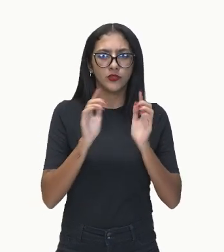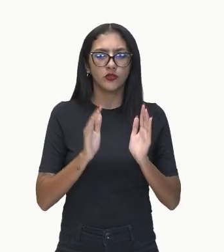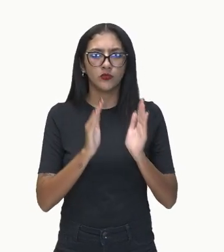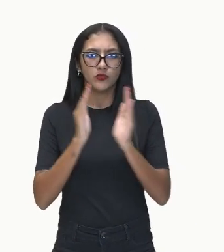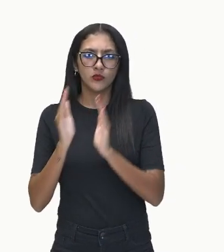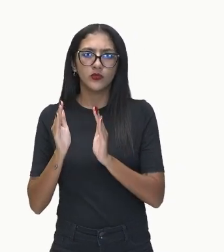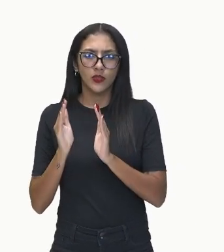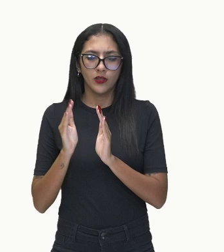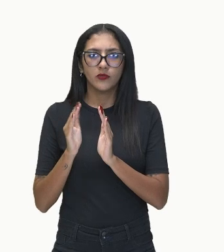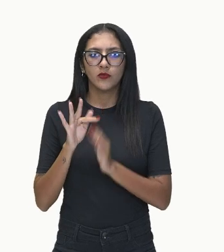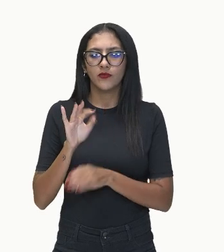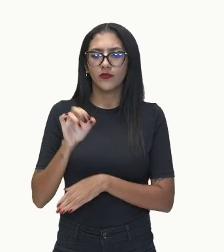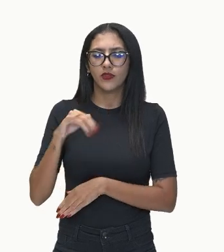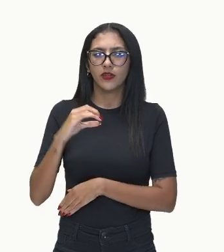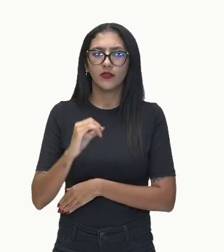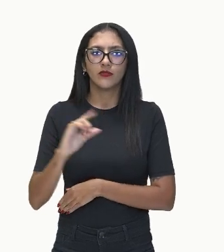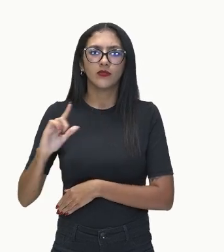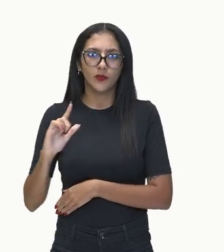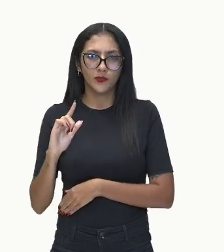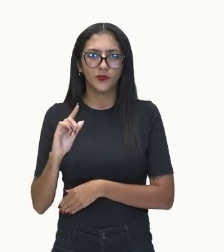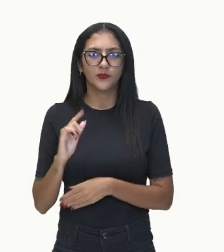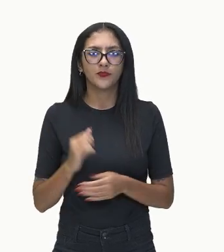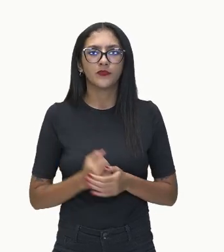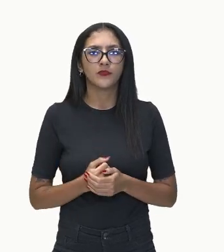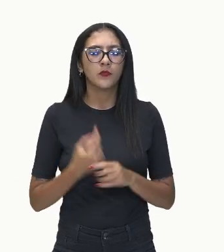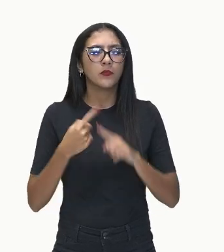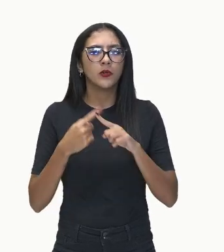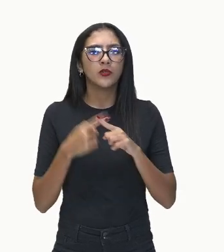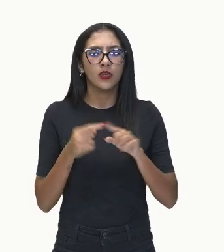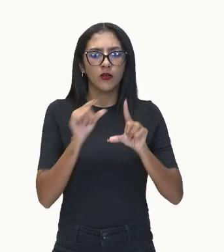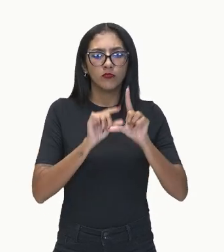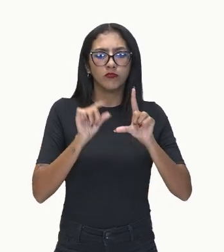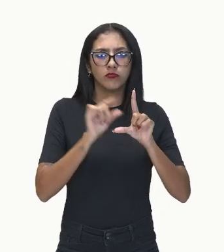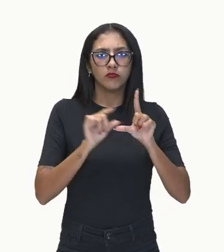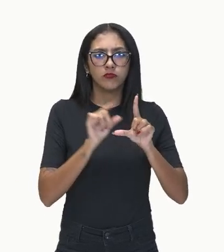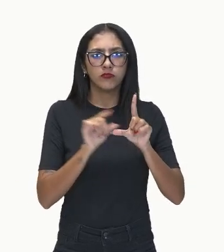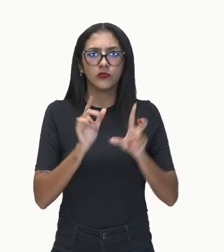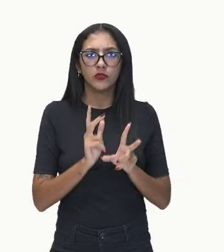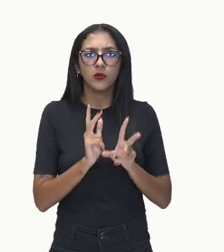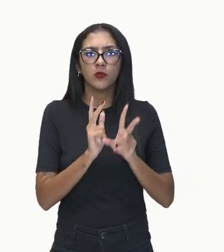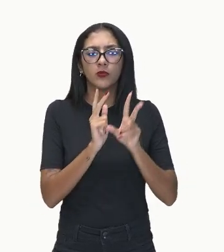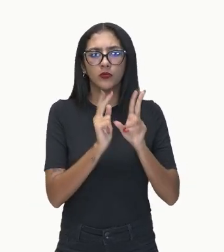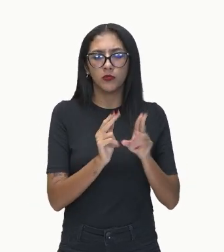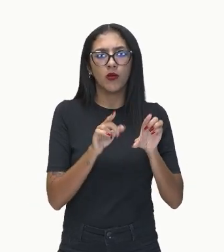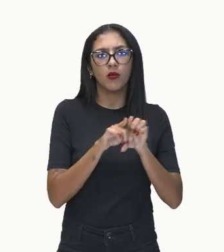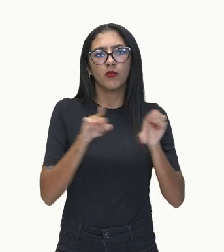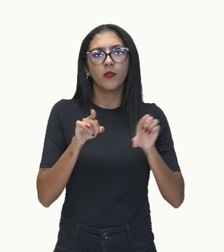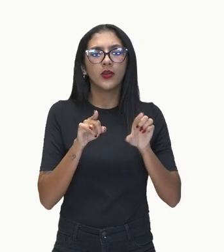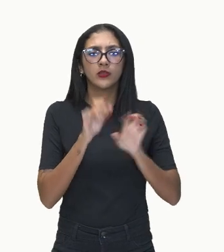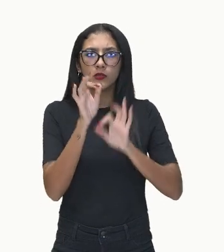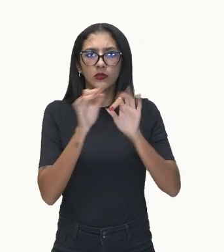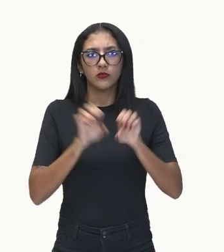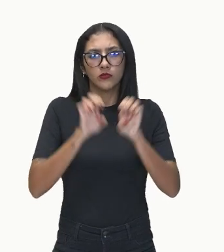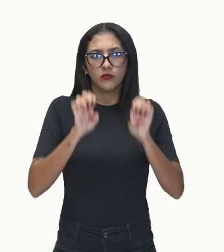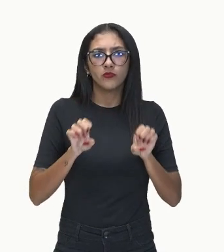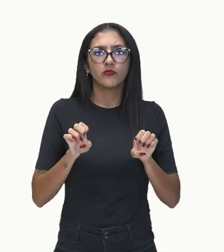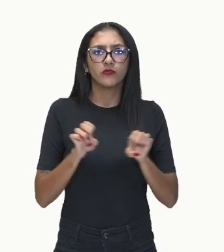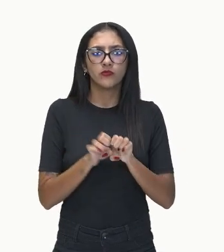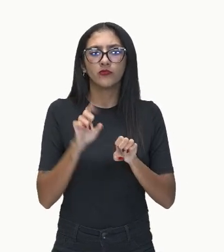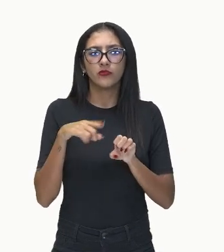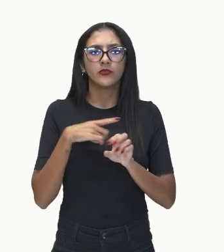fenol. Não, isomeria de função, porque eles pertencem a funções diferentes e têm a mesma